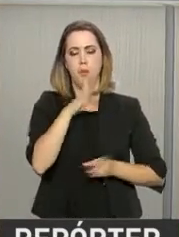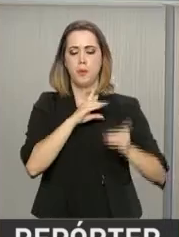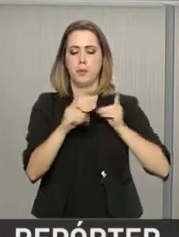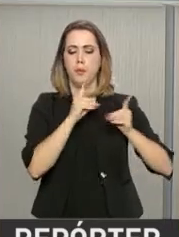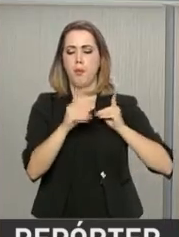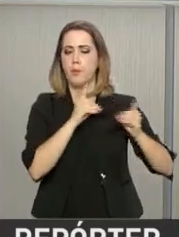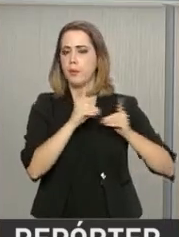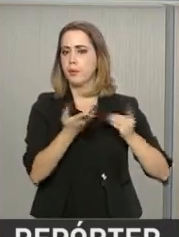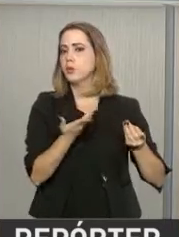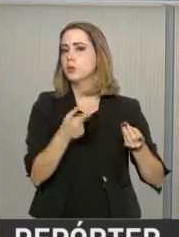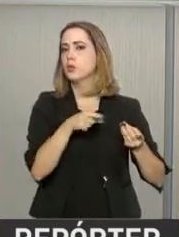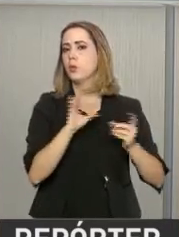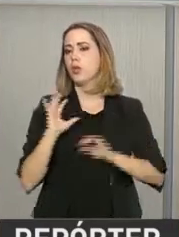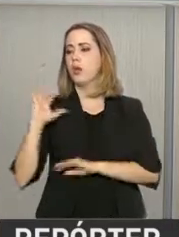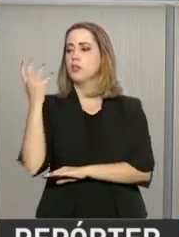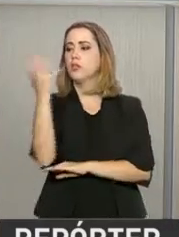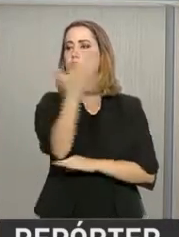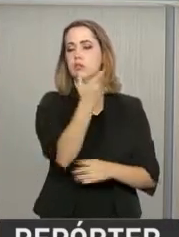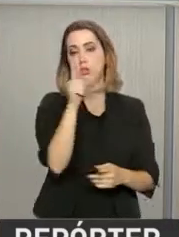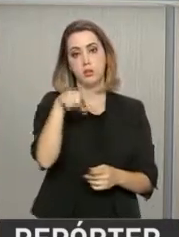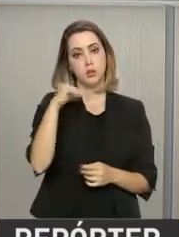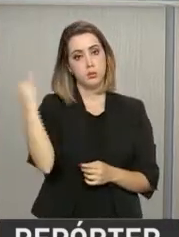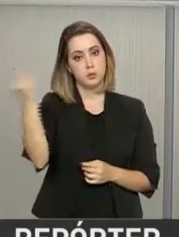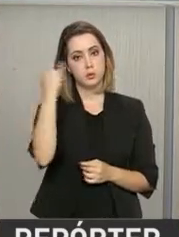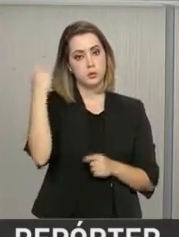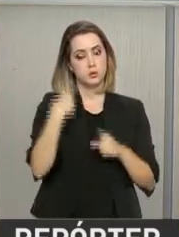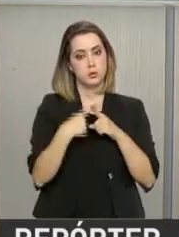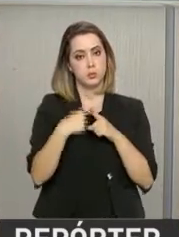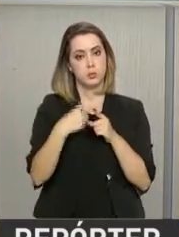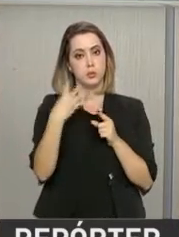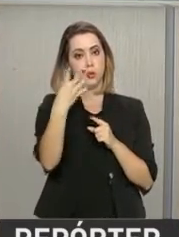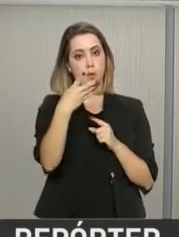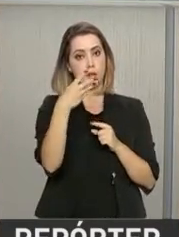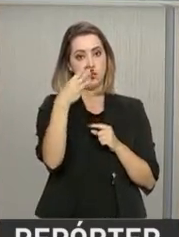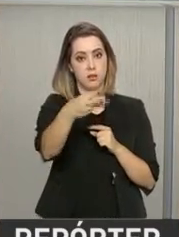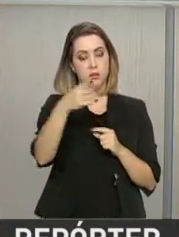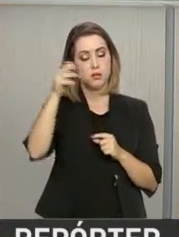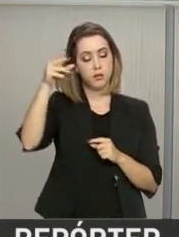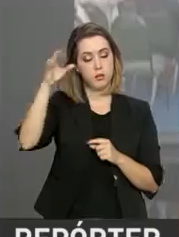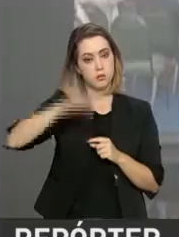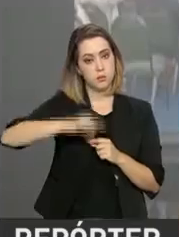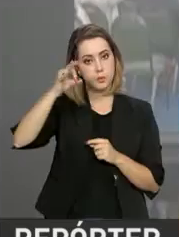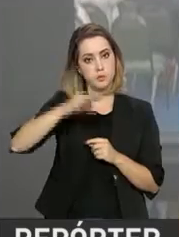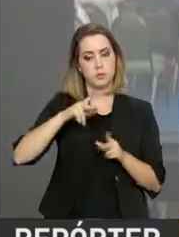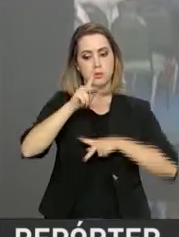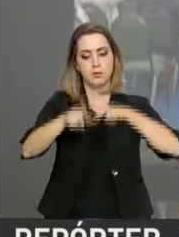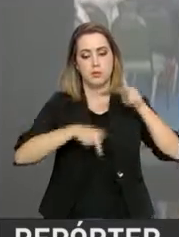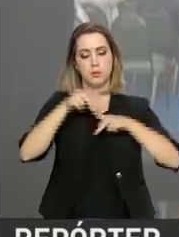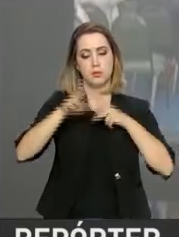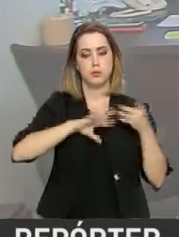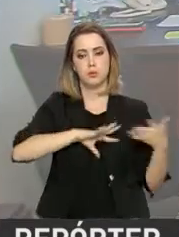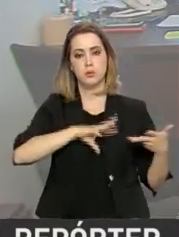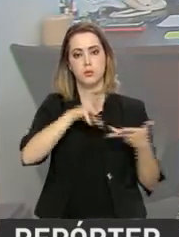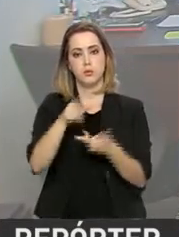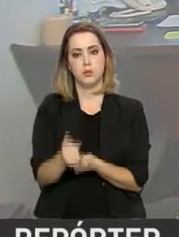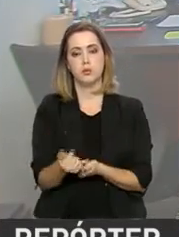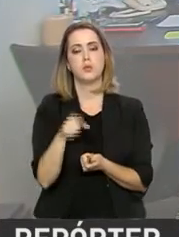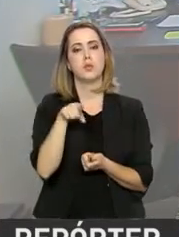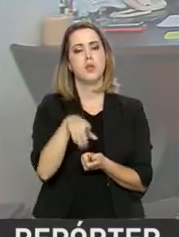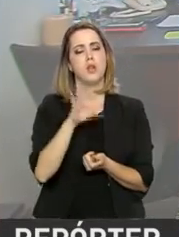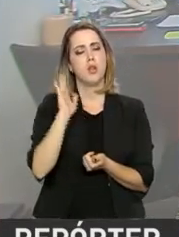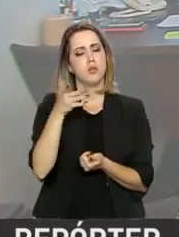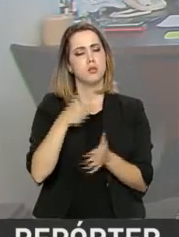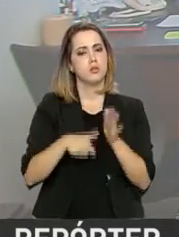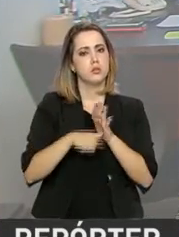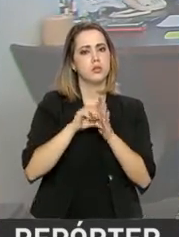porque estamos falando de cerca de 43% da população do mundo. Os países do BRICS já vêm